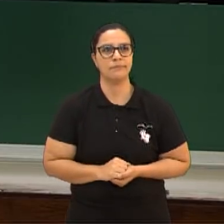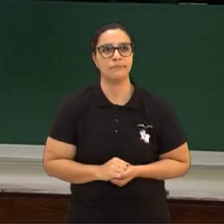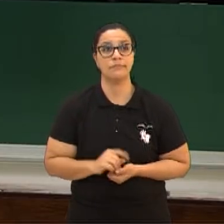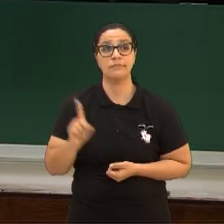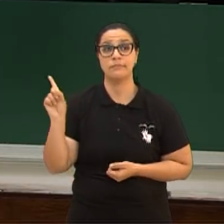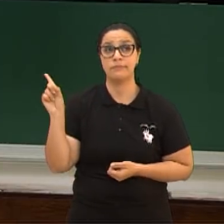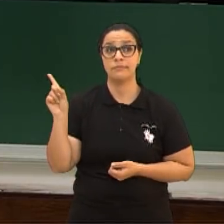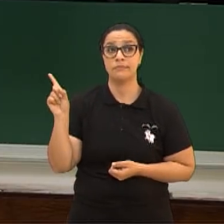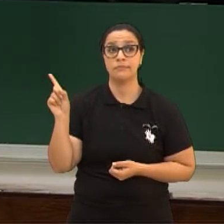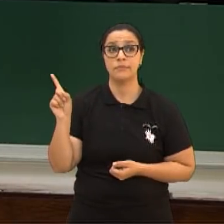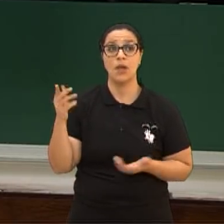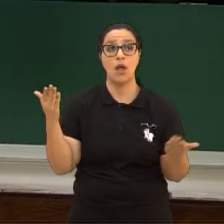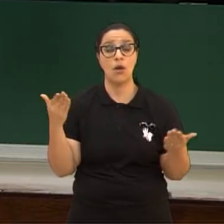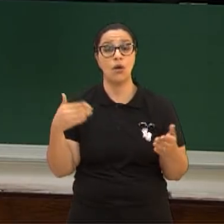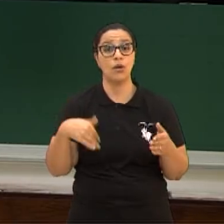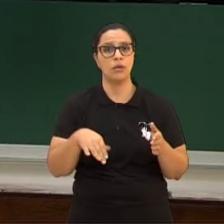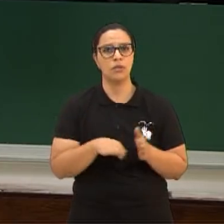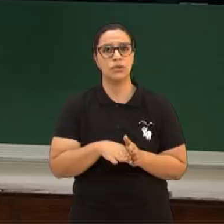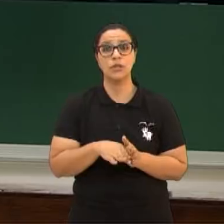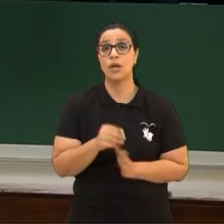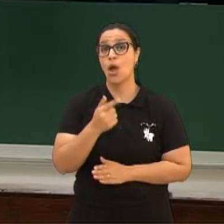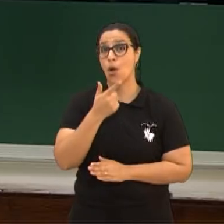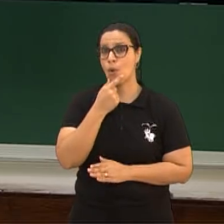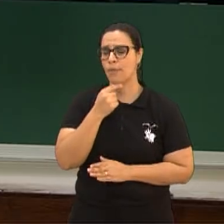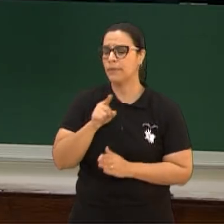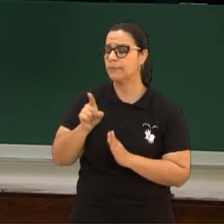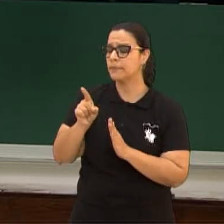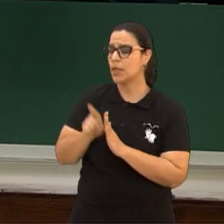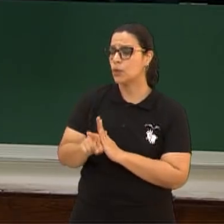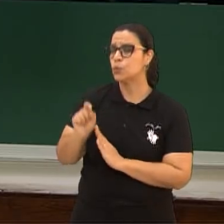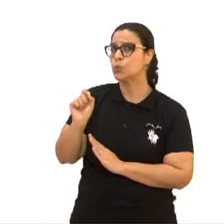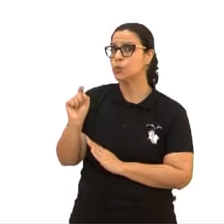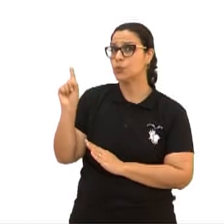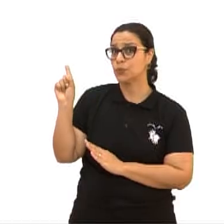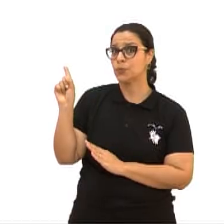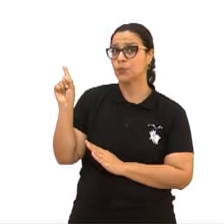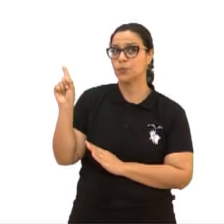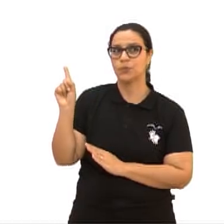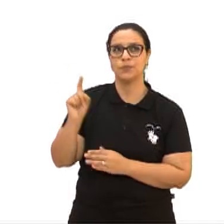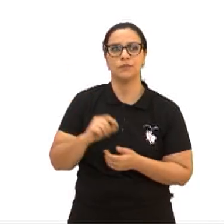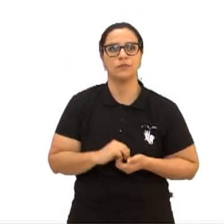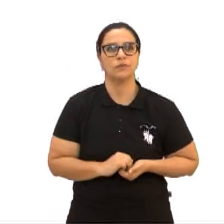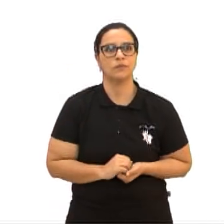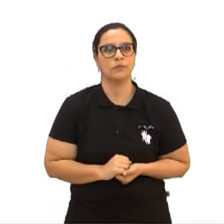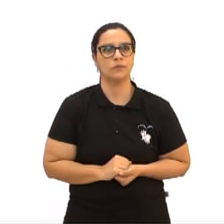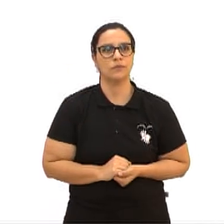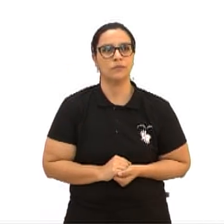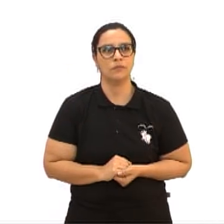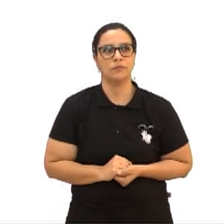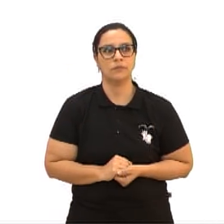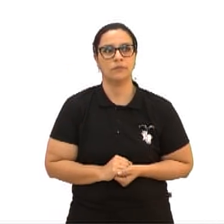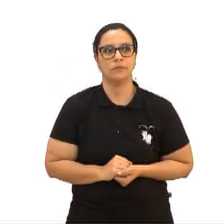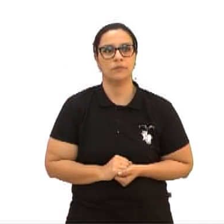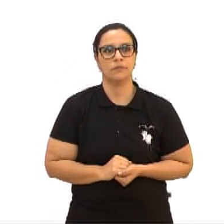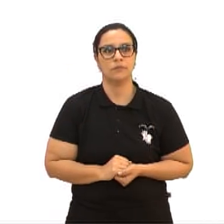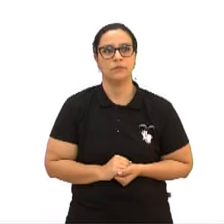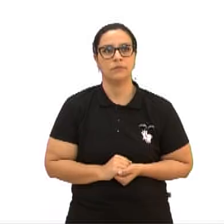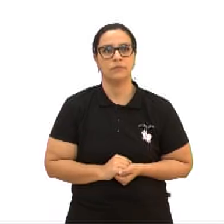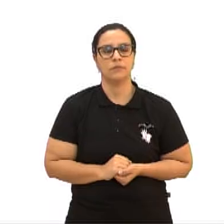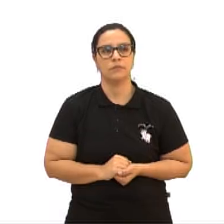E aí ele chega então para o Garfield e ele fala, care to join me for a run?